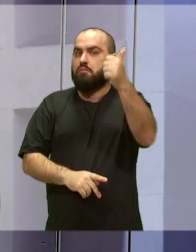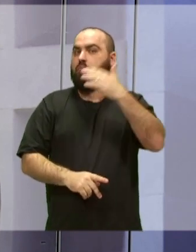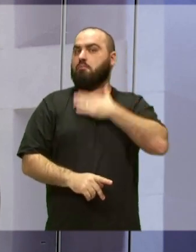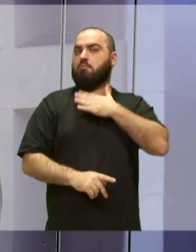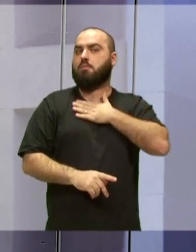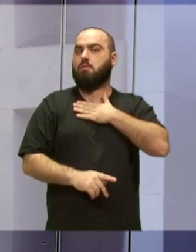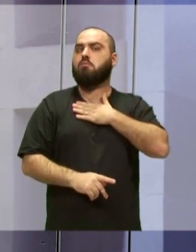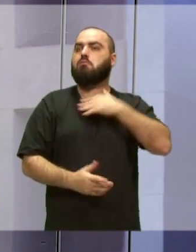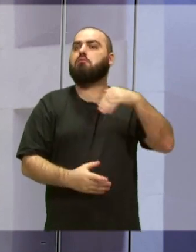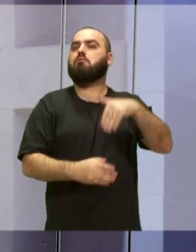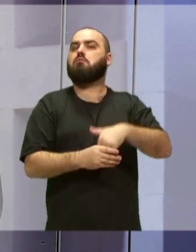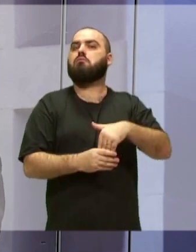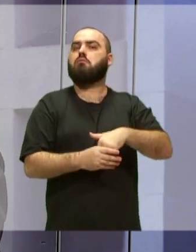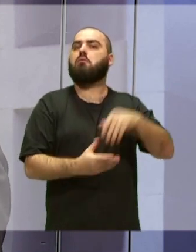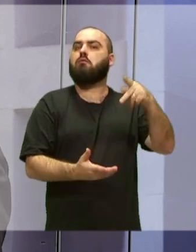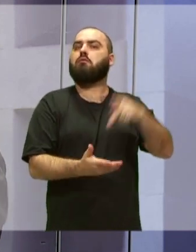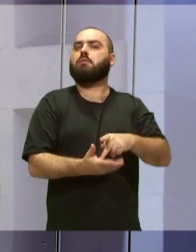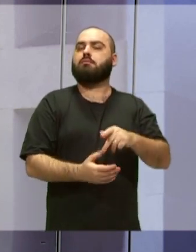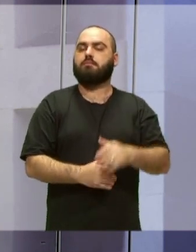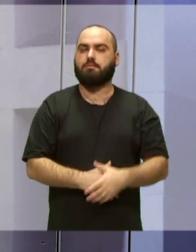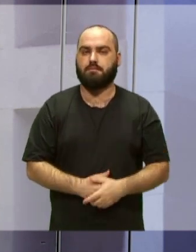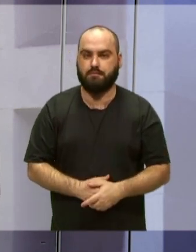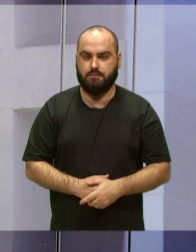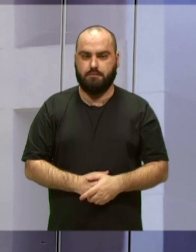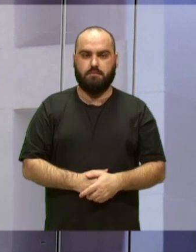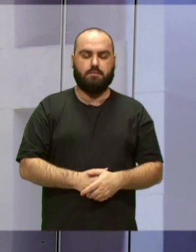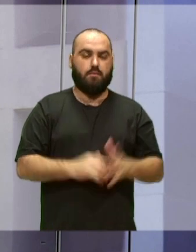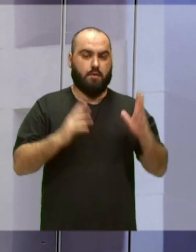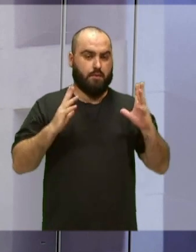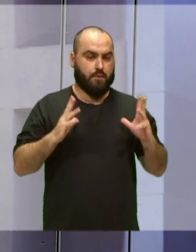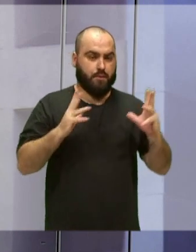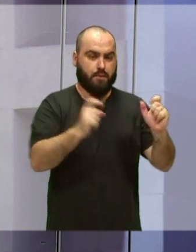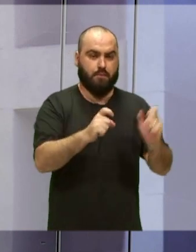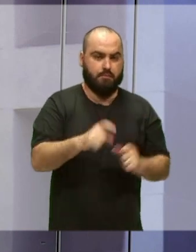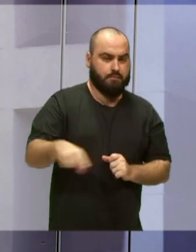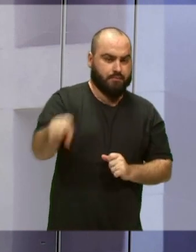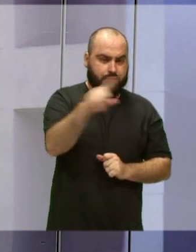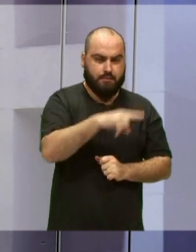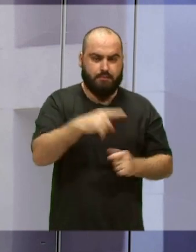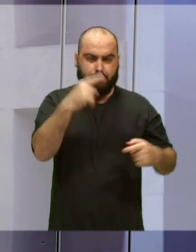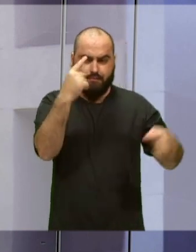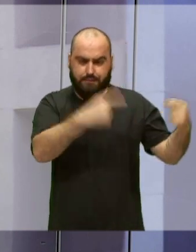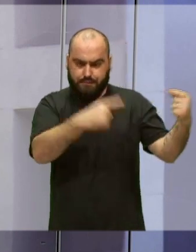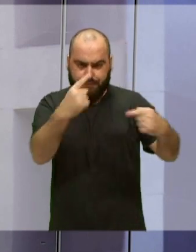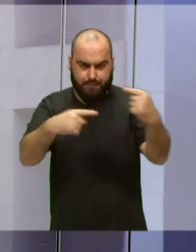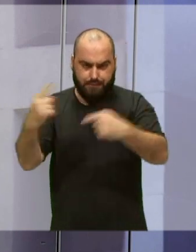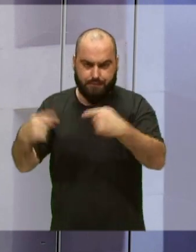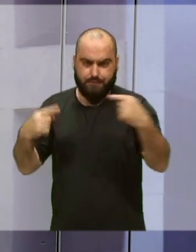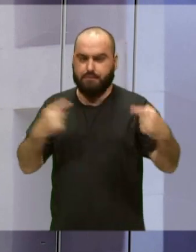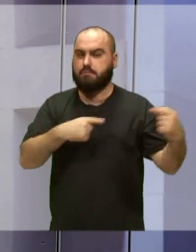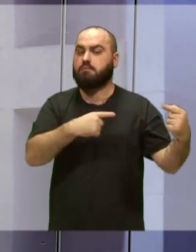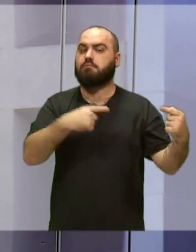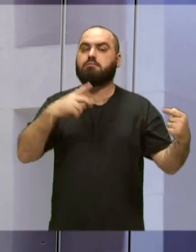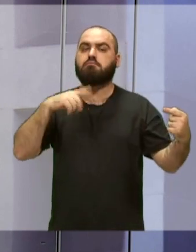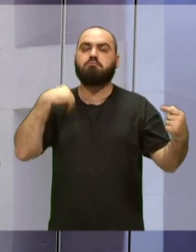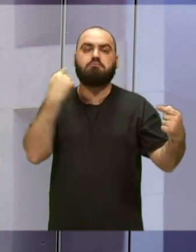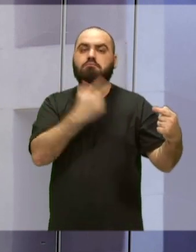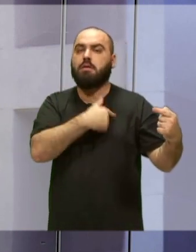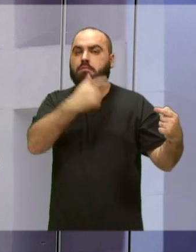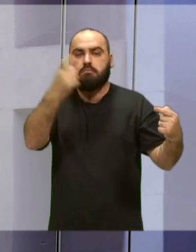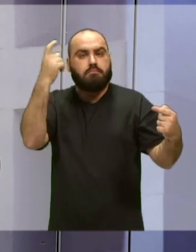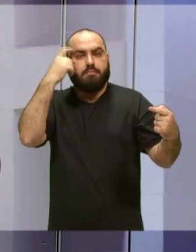legítimo então o que que acontece dentro de todo esse enredo nós entendemos que é